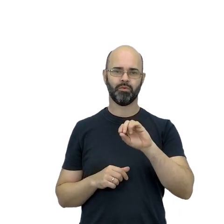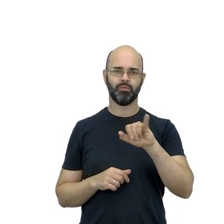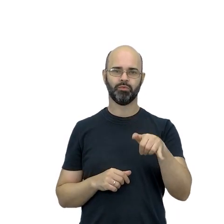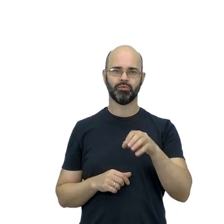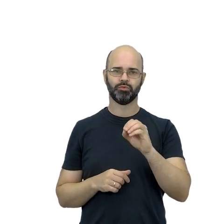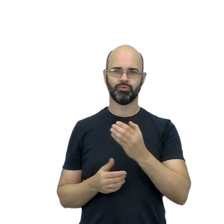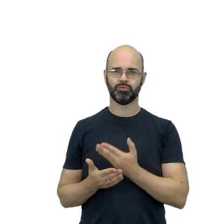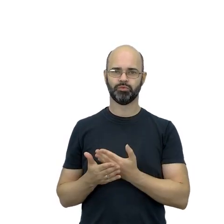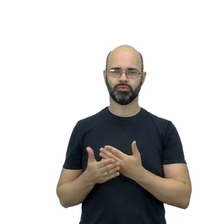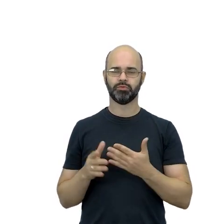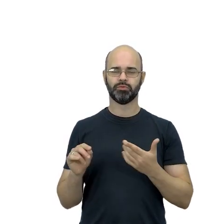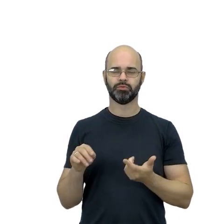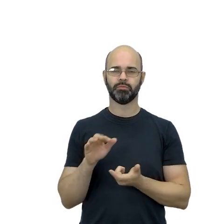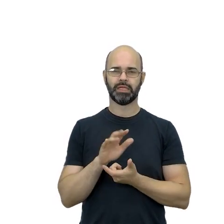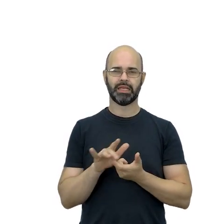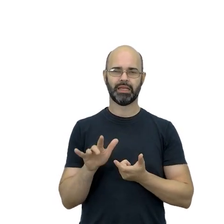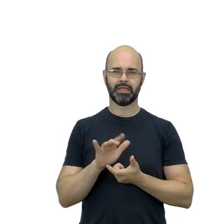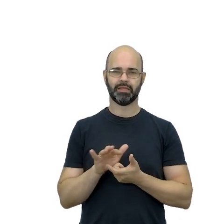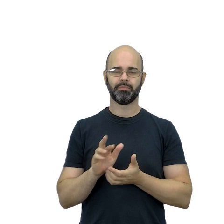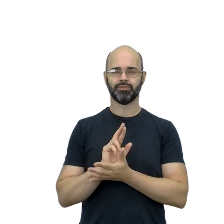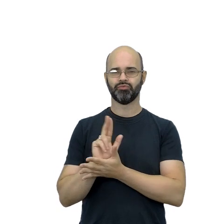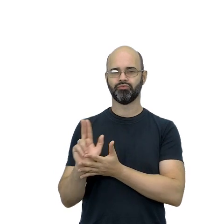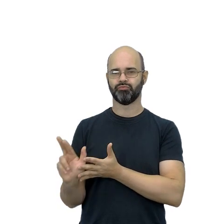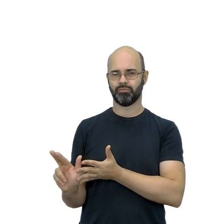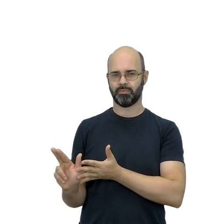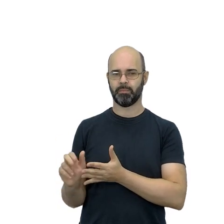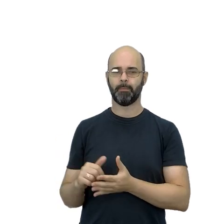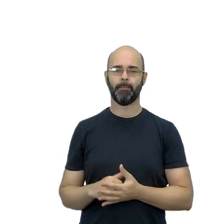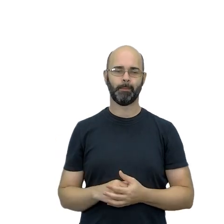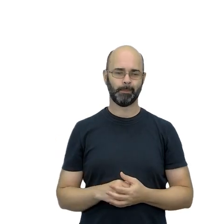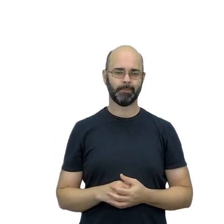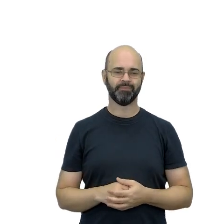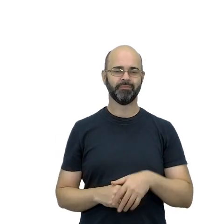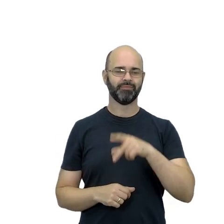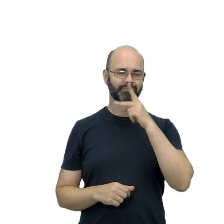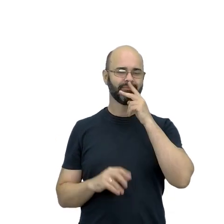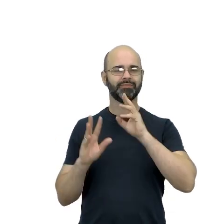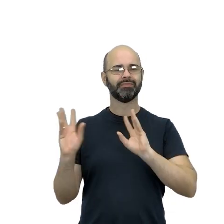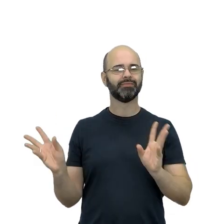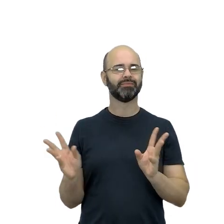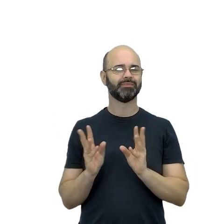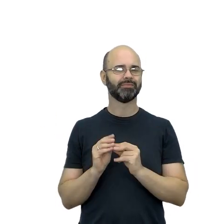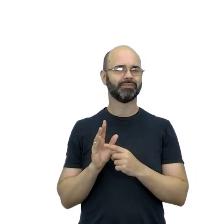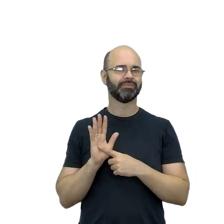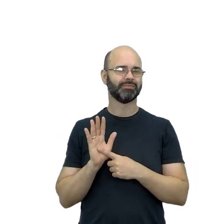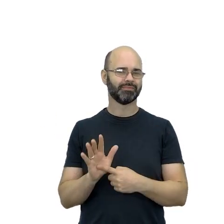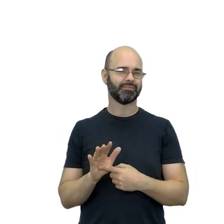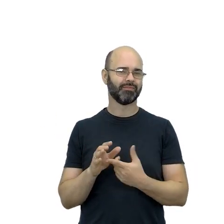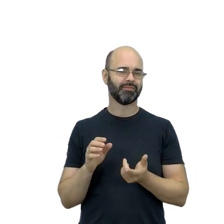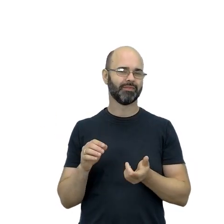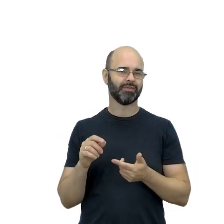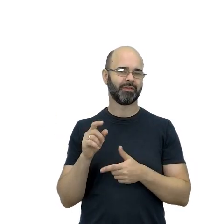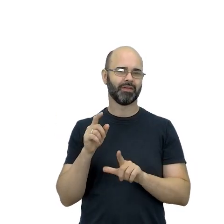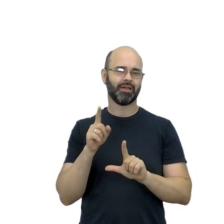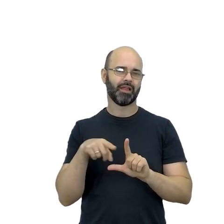sobre multiletramentos, que ela diz que o gráfico ele é uma espécie de síntese, né? O gráfico, o infográfico, uma síntese de todo